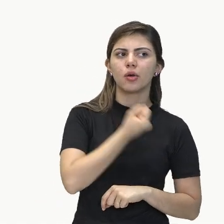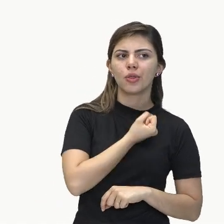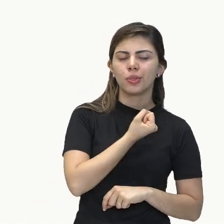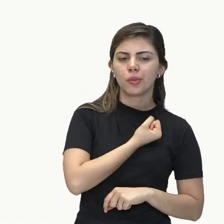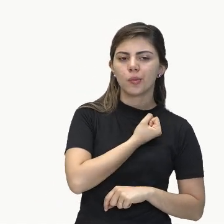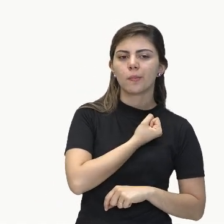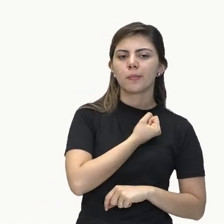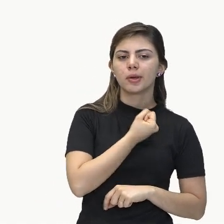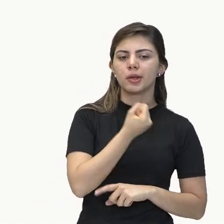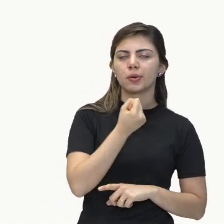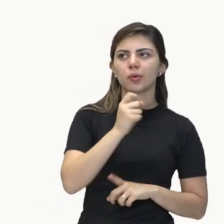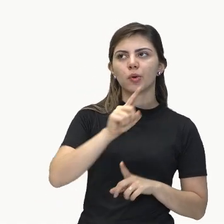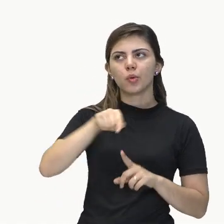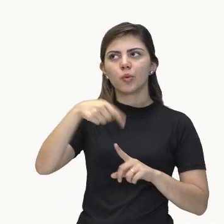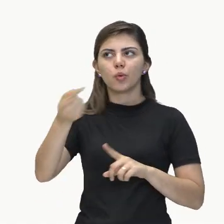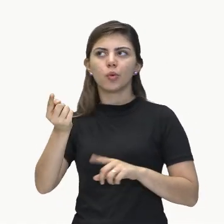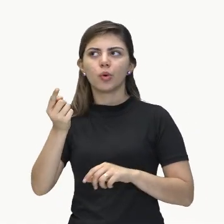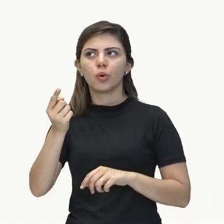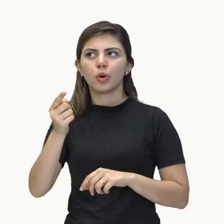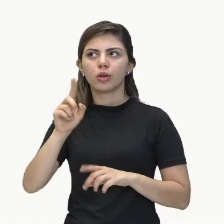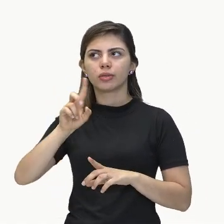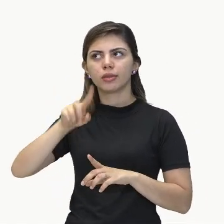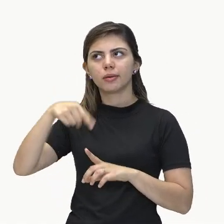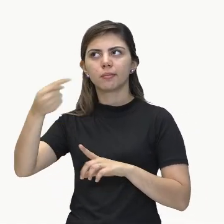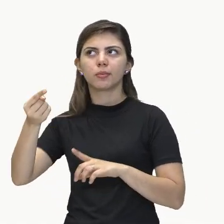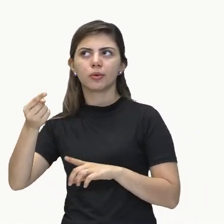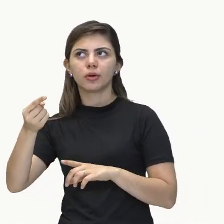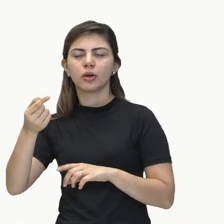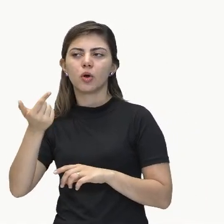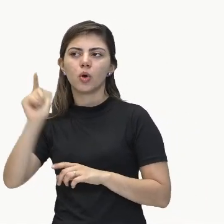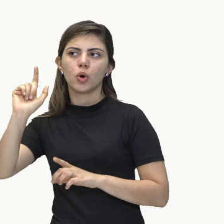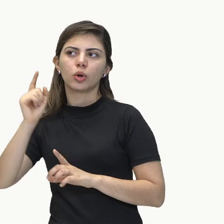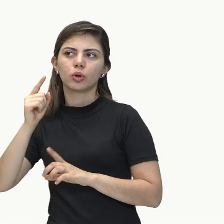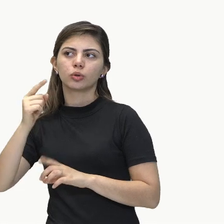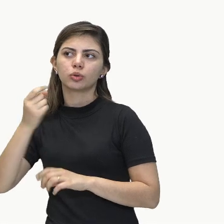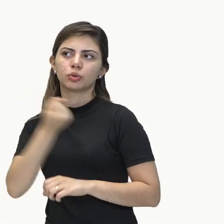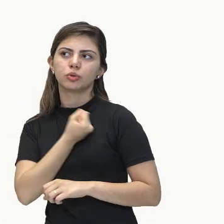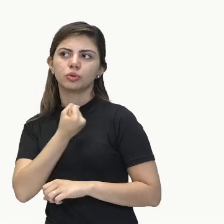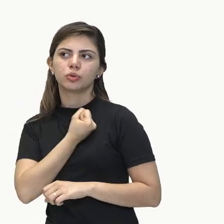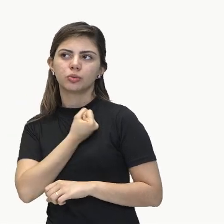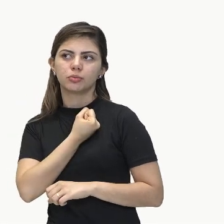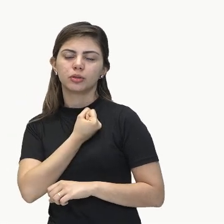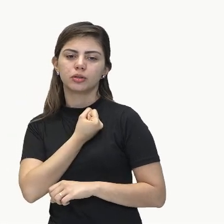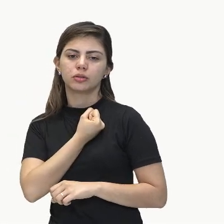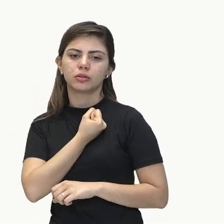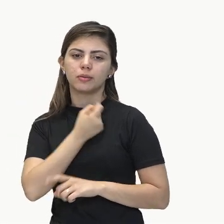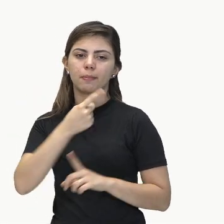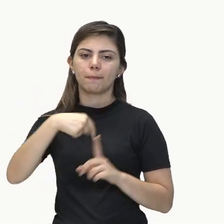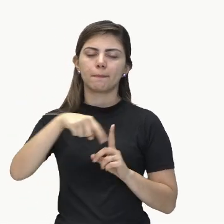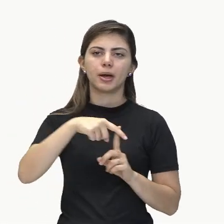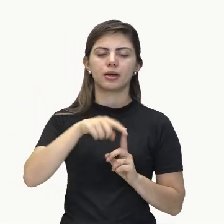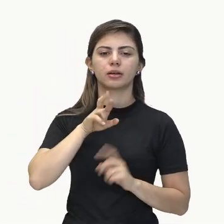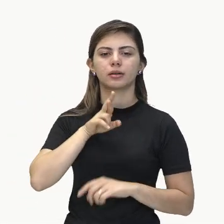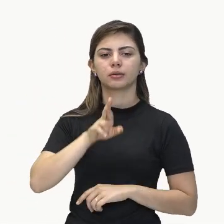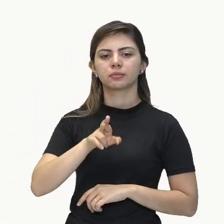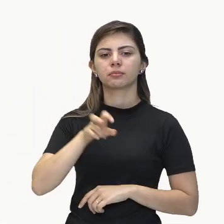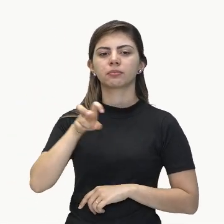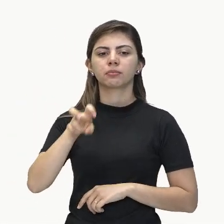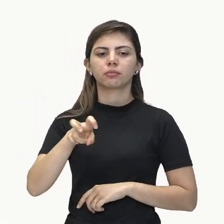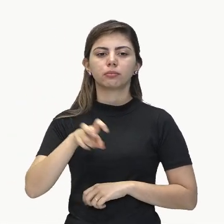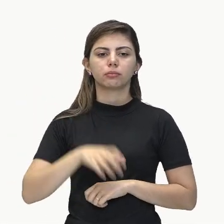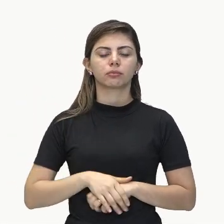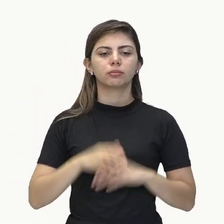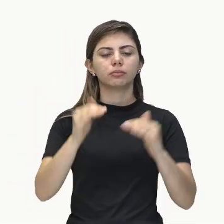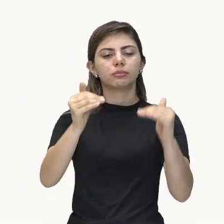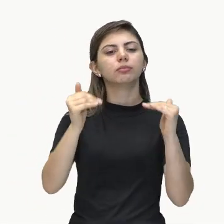somado com outro número, eu tenho como resultado 5. E aí, aqui na minha outra equação,